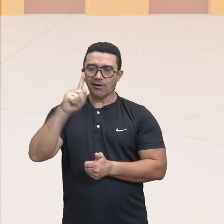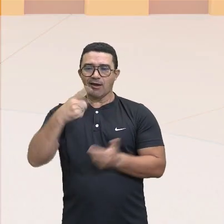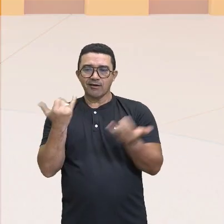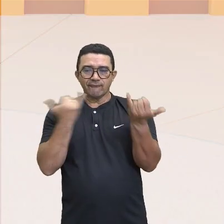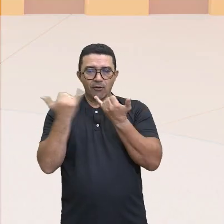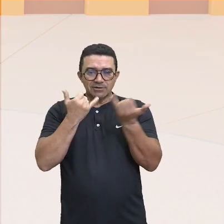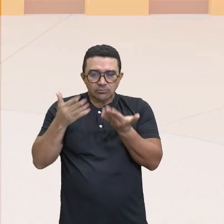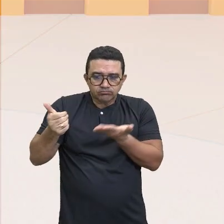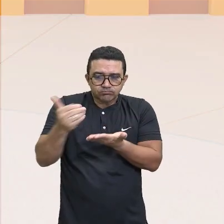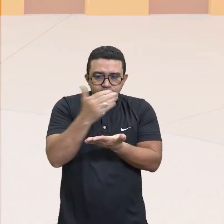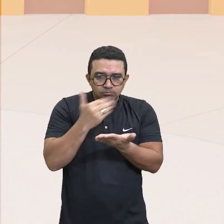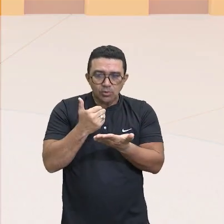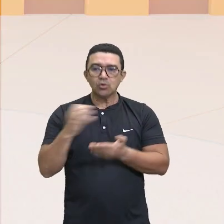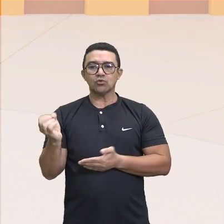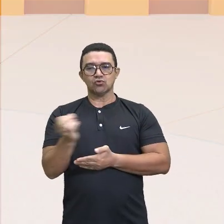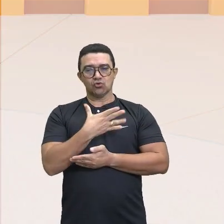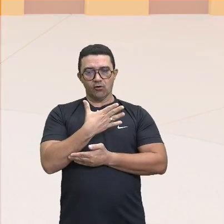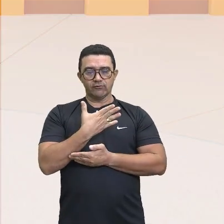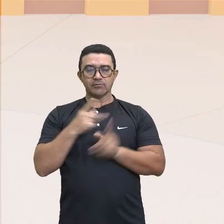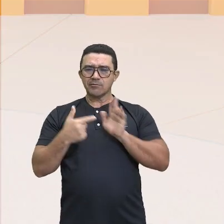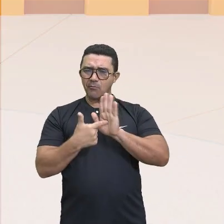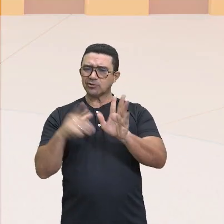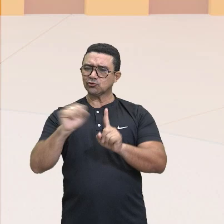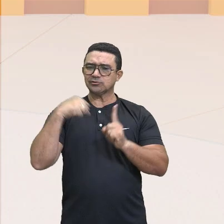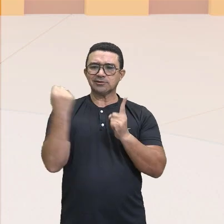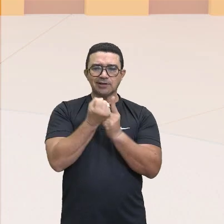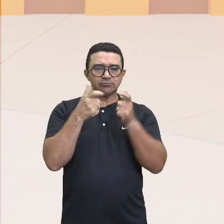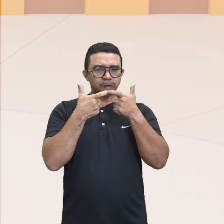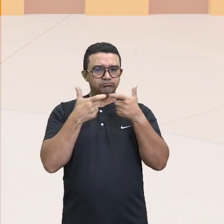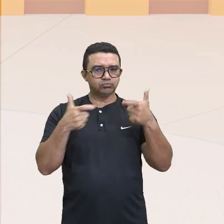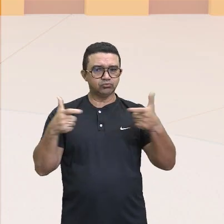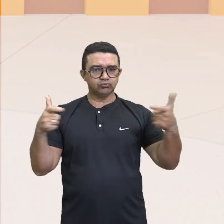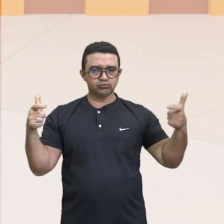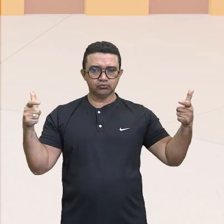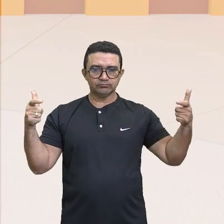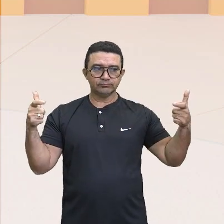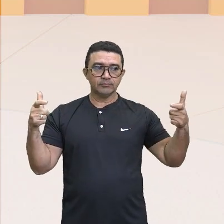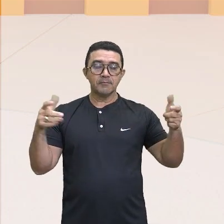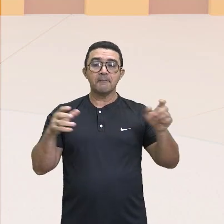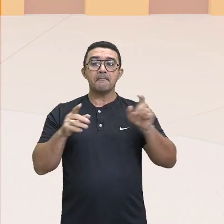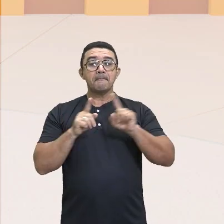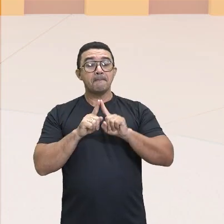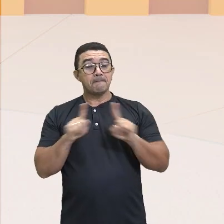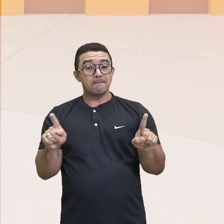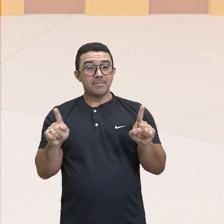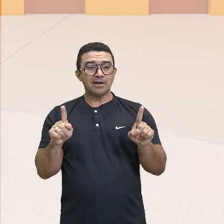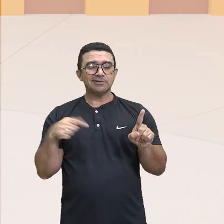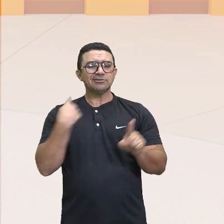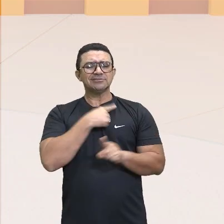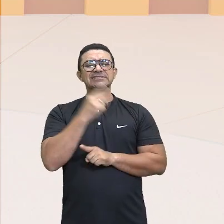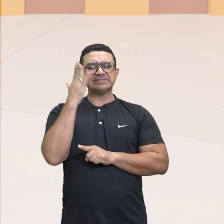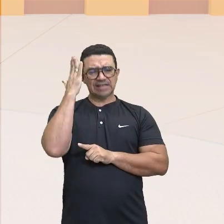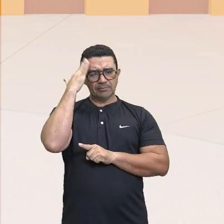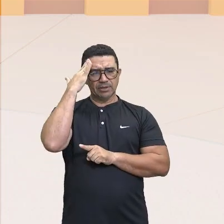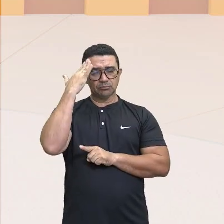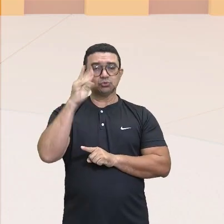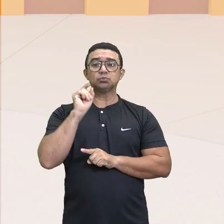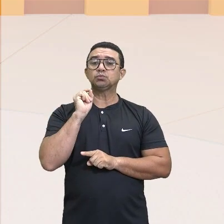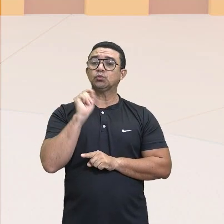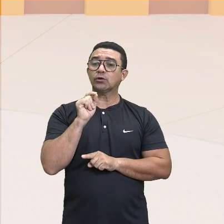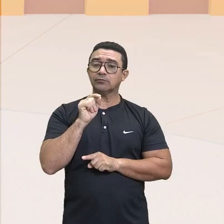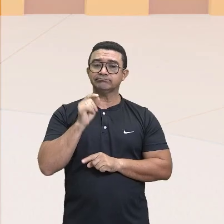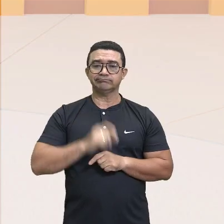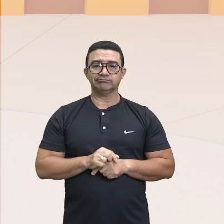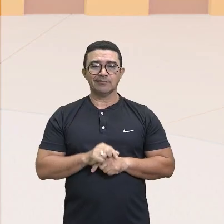recentes que mostram aí que a sociedade tem crescido cada vez mais. Só que a gente sabe muito bem, nem